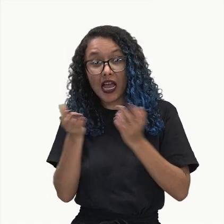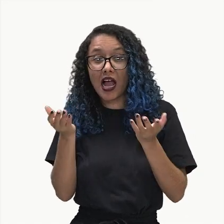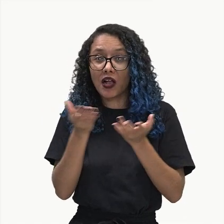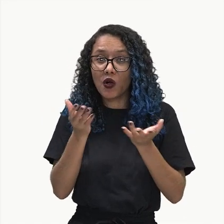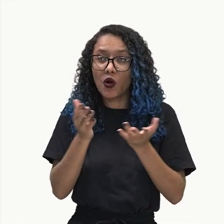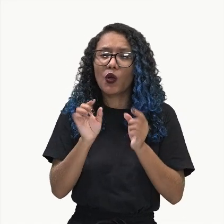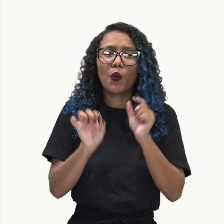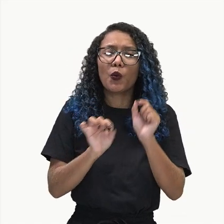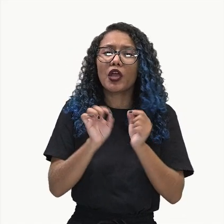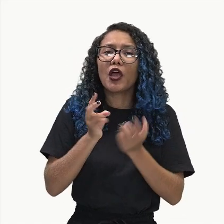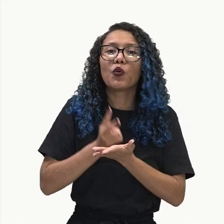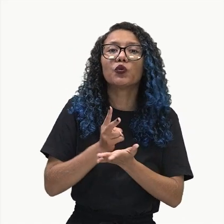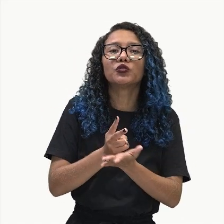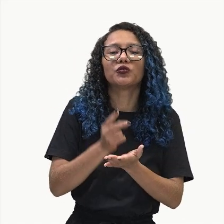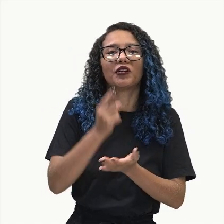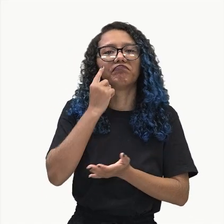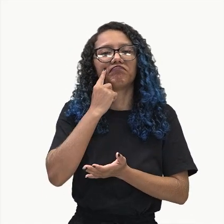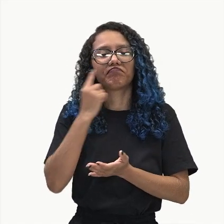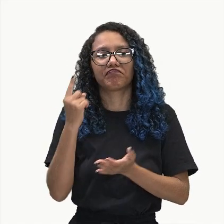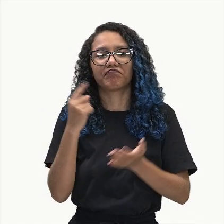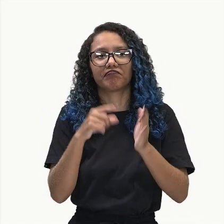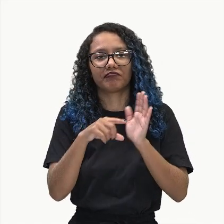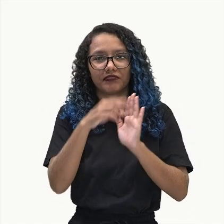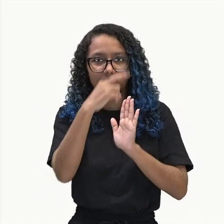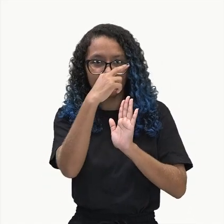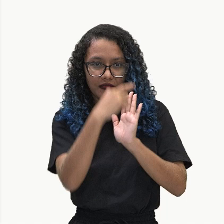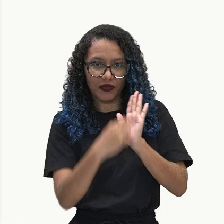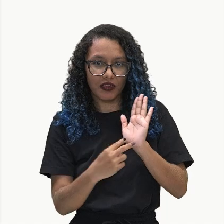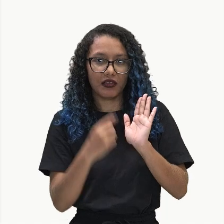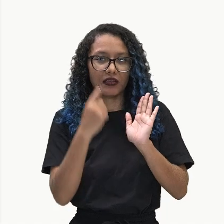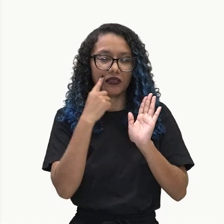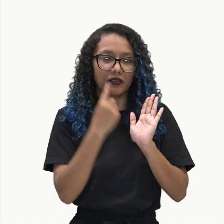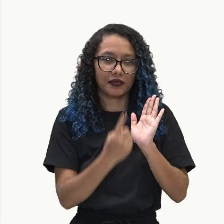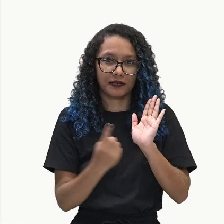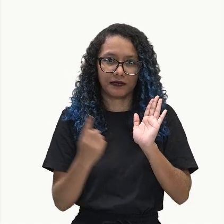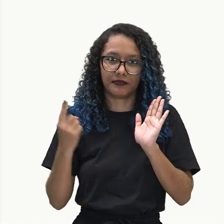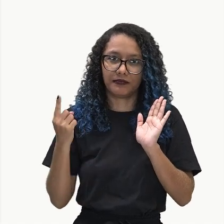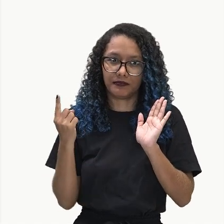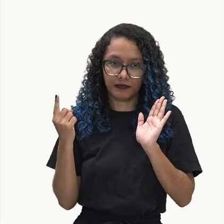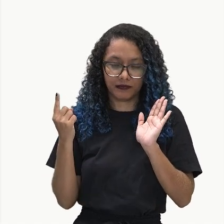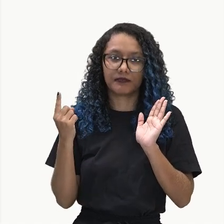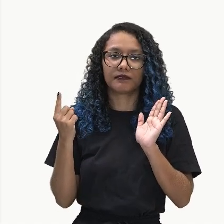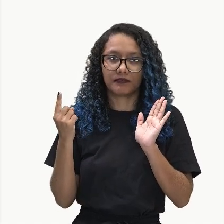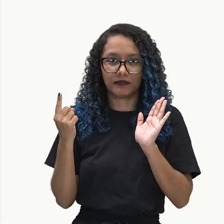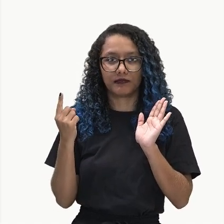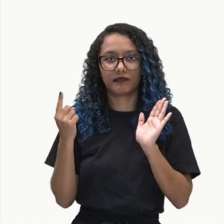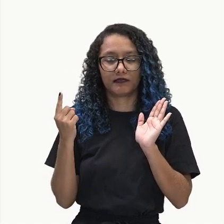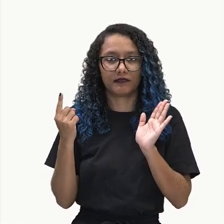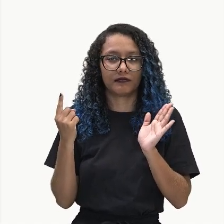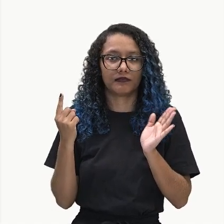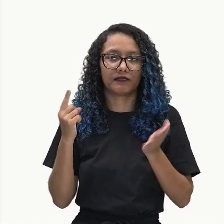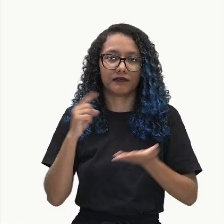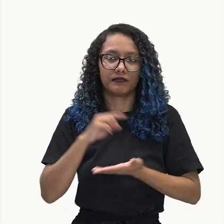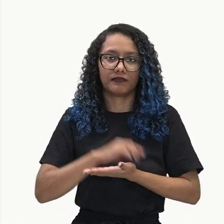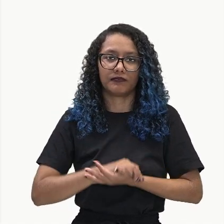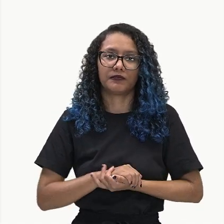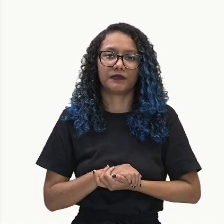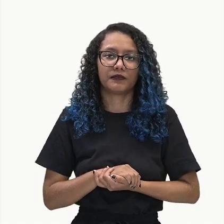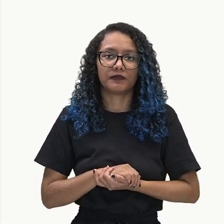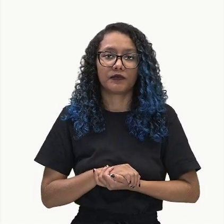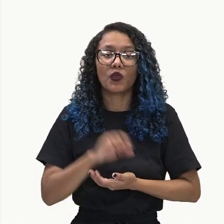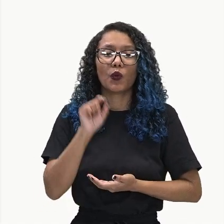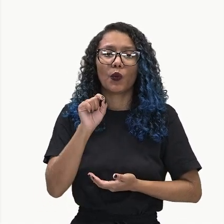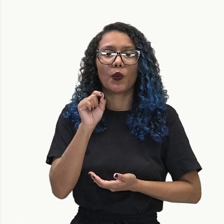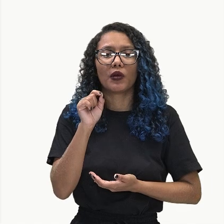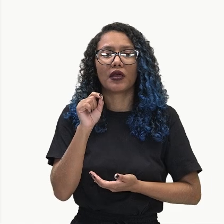né? Passeia por um largo sendero que bordeia um rio quando um conejo